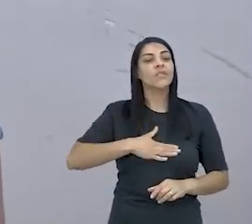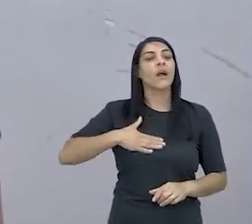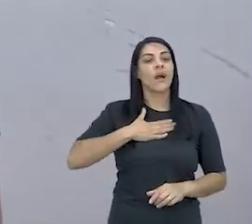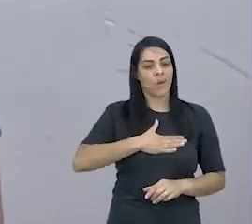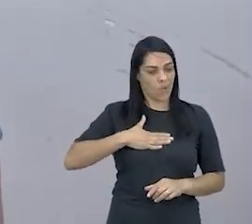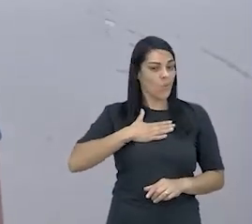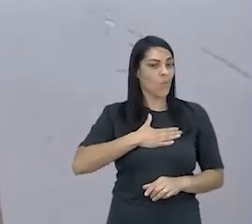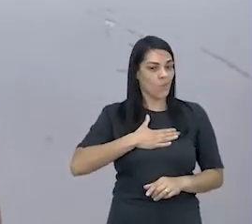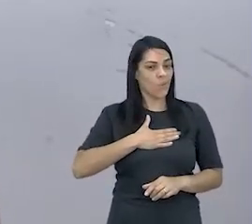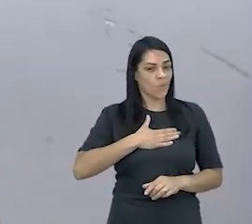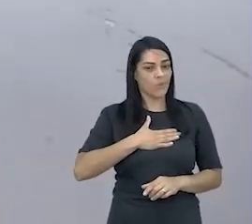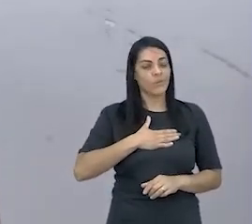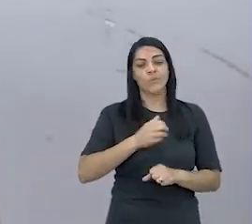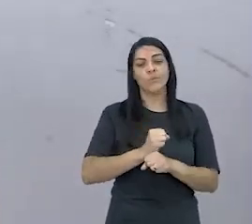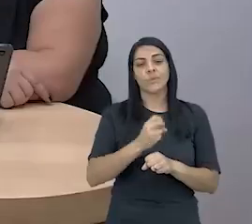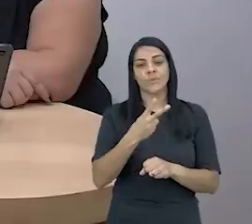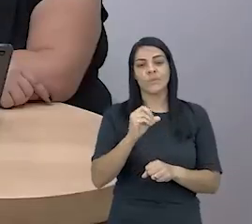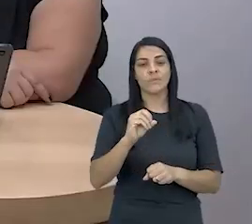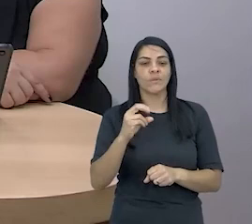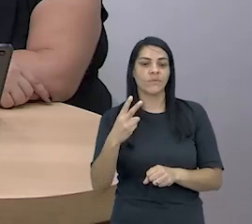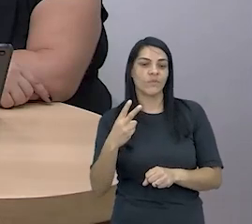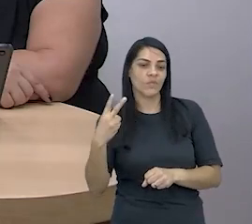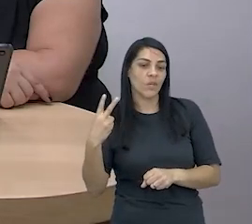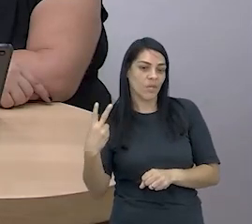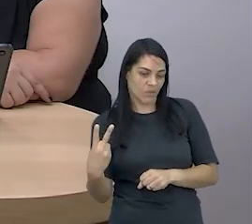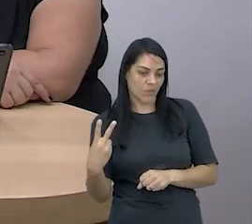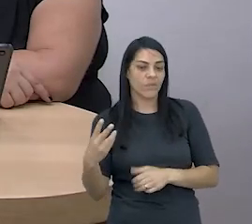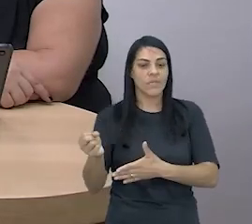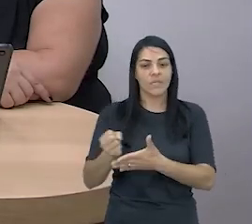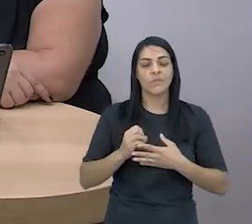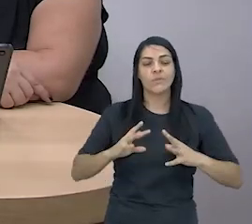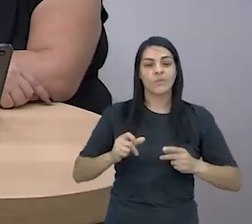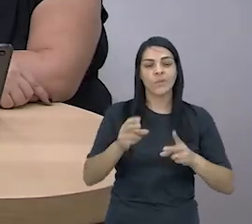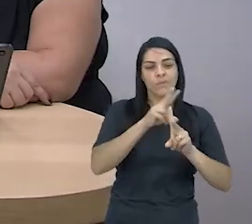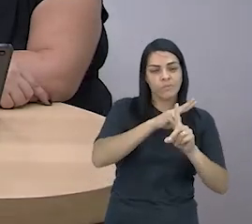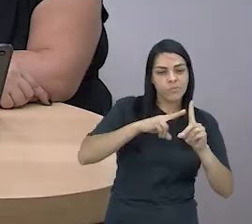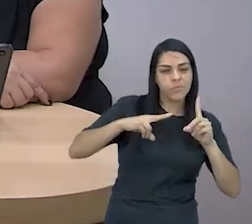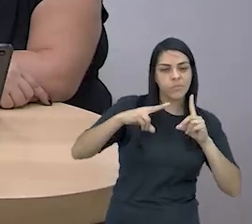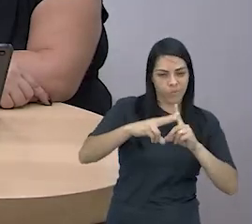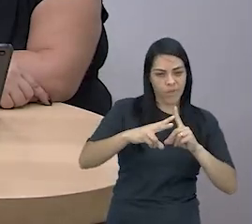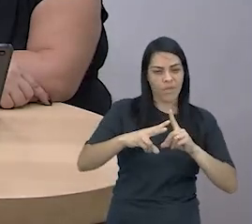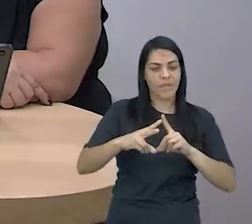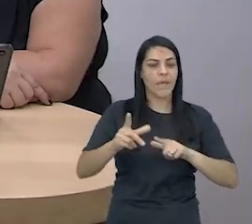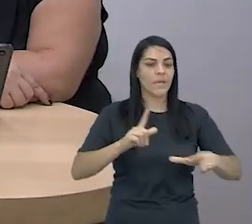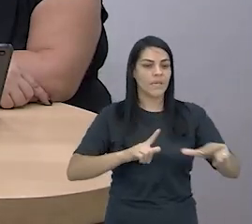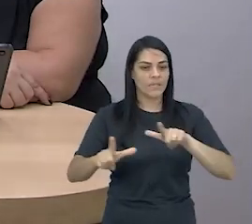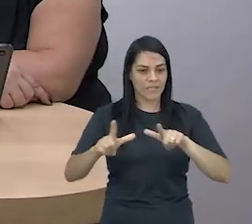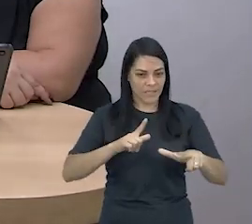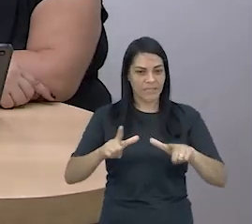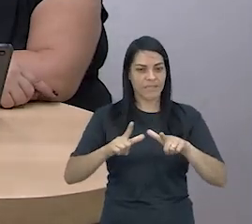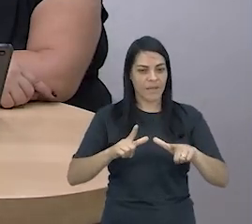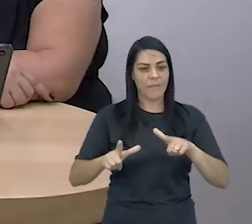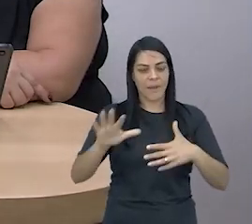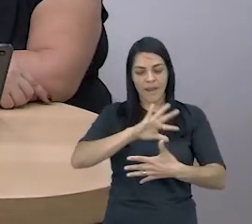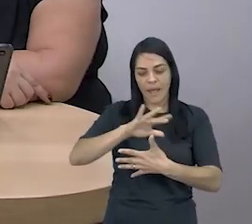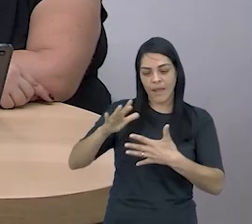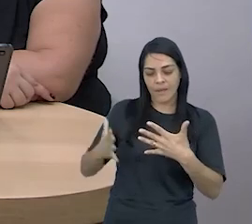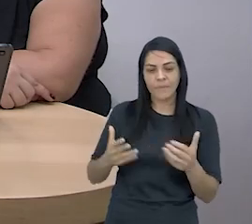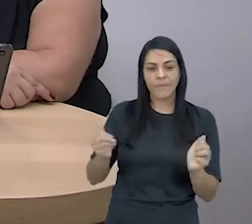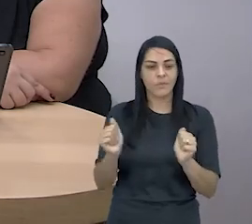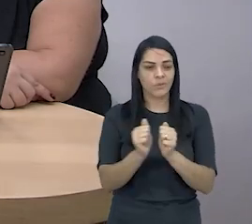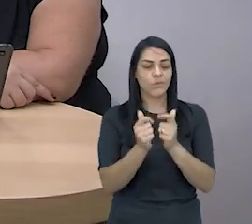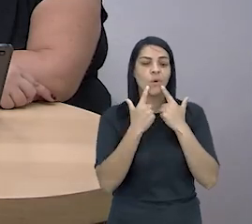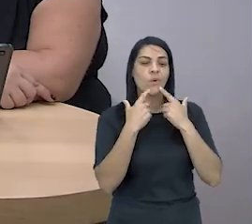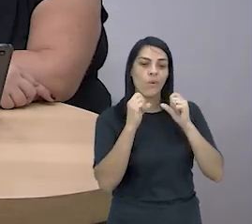ela trouxe toda essa perspectiva, né, de se trabalhar aí de Libras com inglês, que é bem legal de revisitar. Que é uma